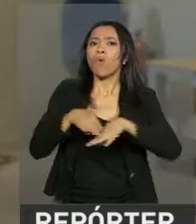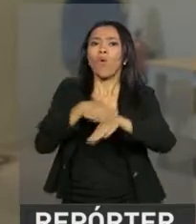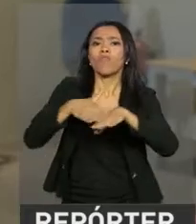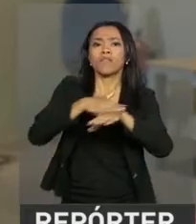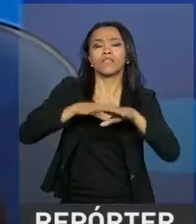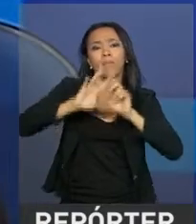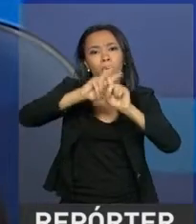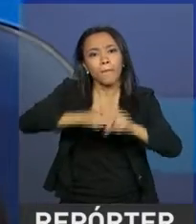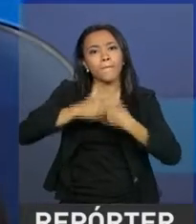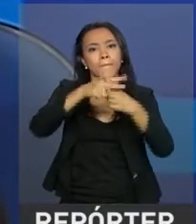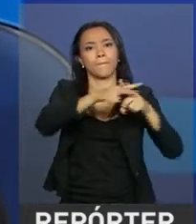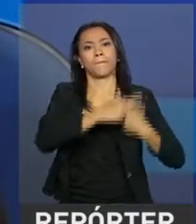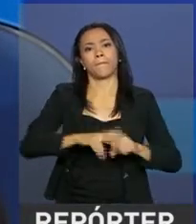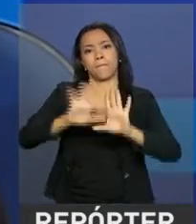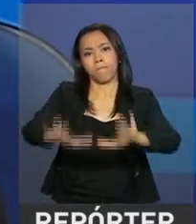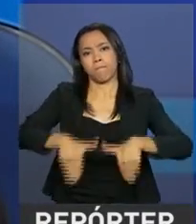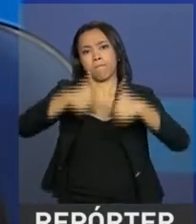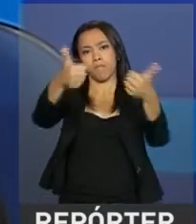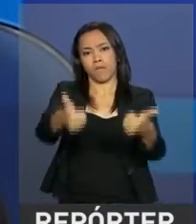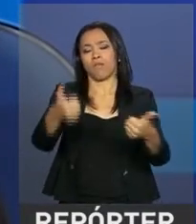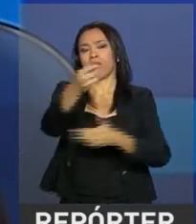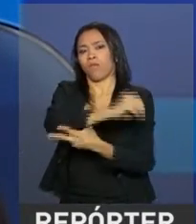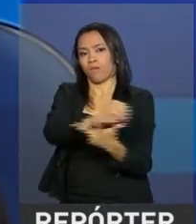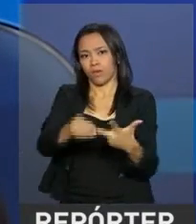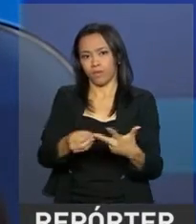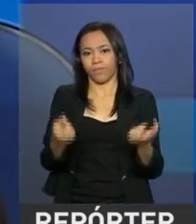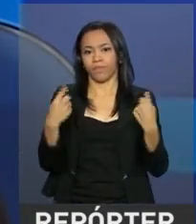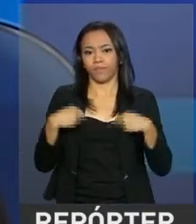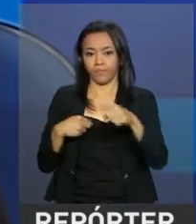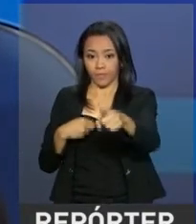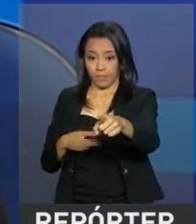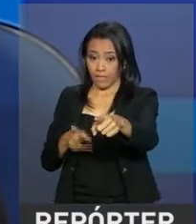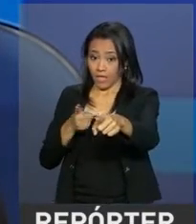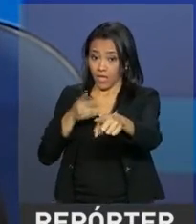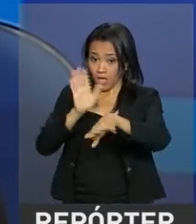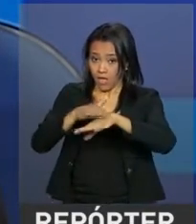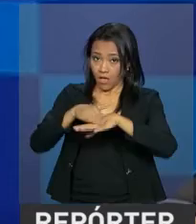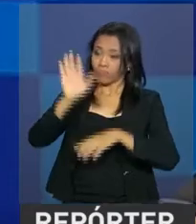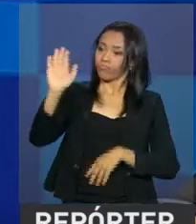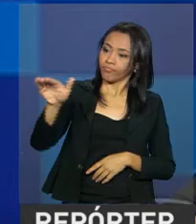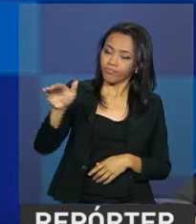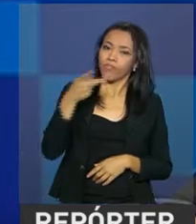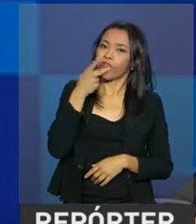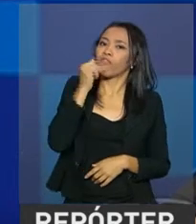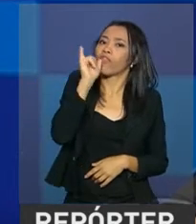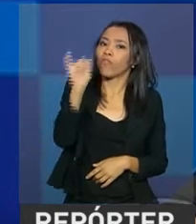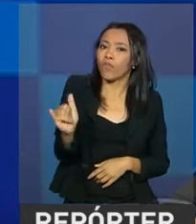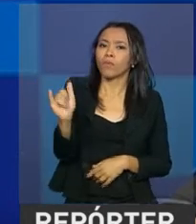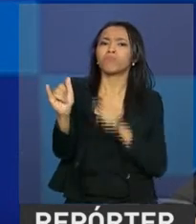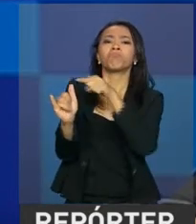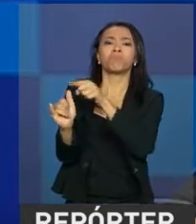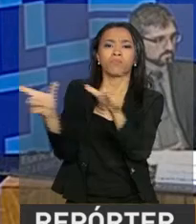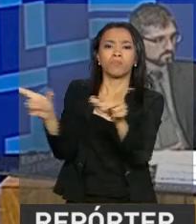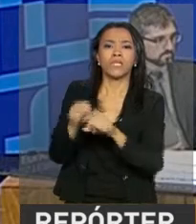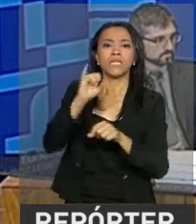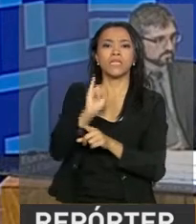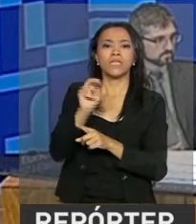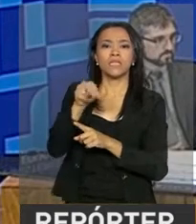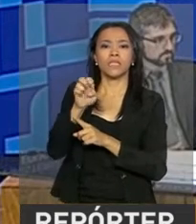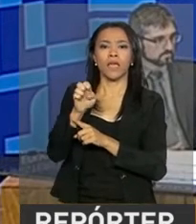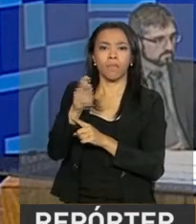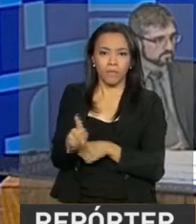aprimorar o enem estimulei e de mandei a direção do inep que pudesse iniciar